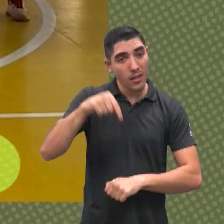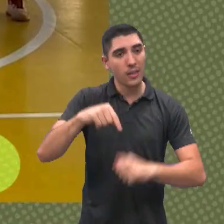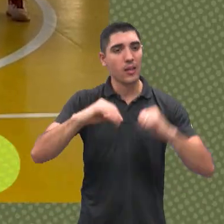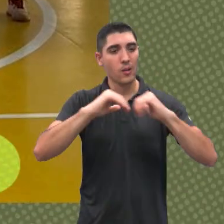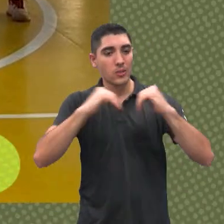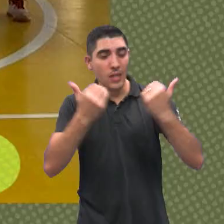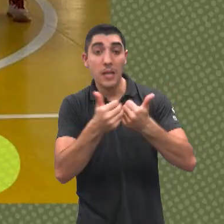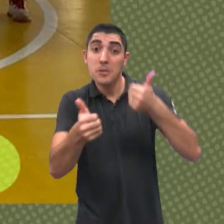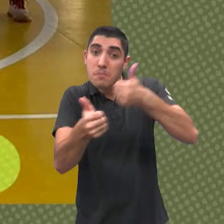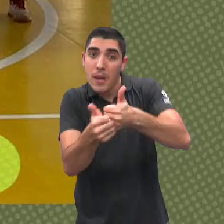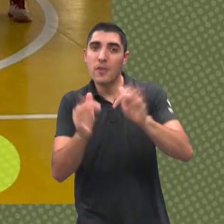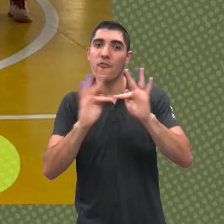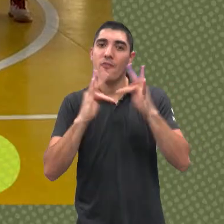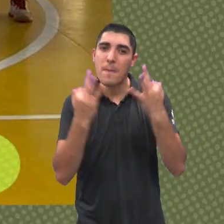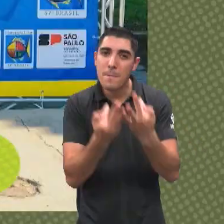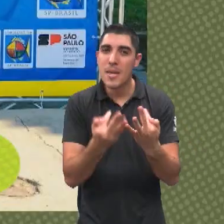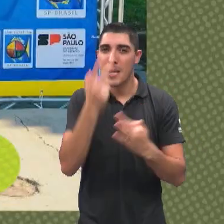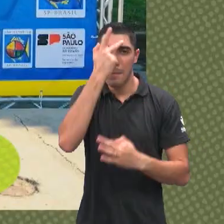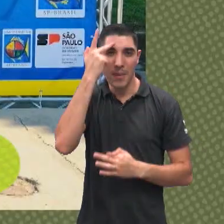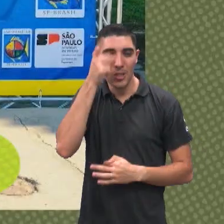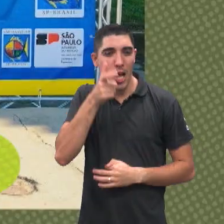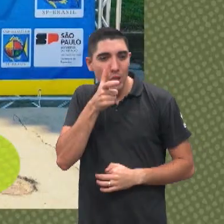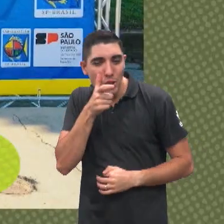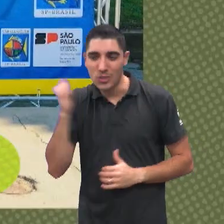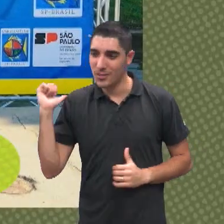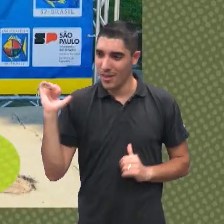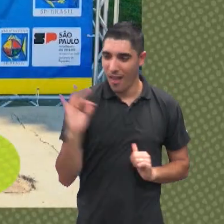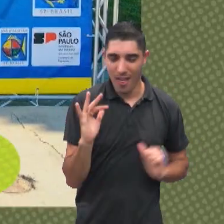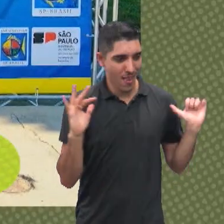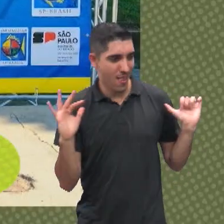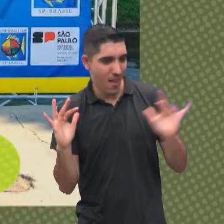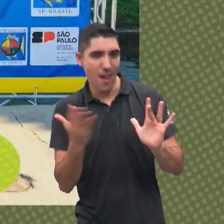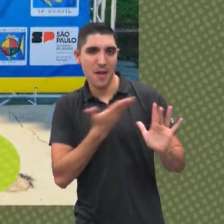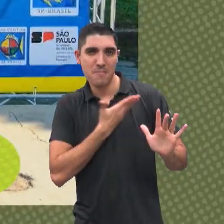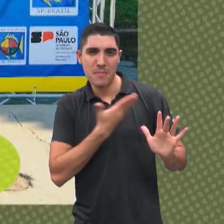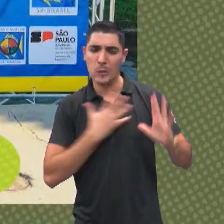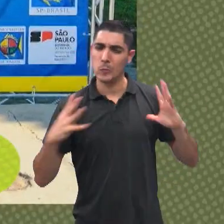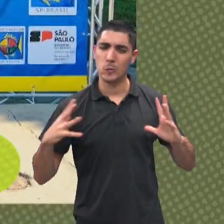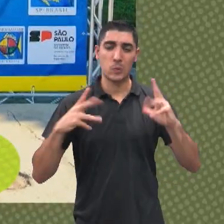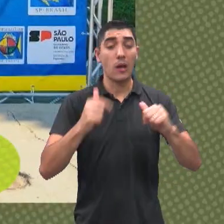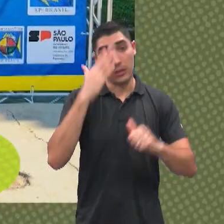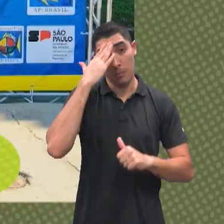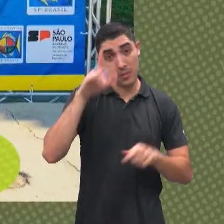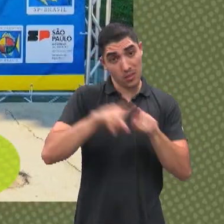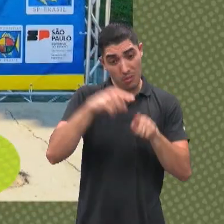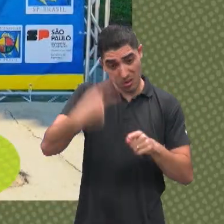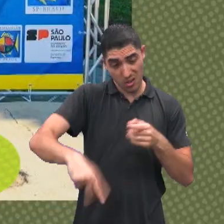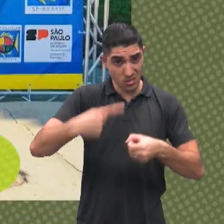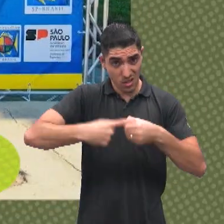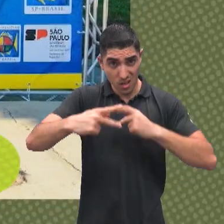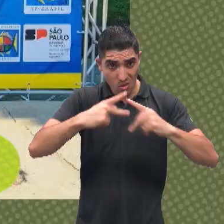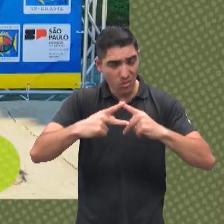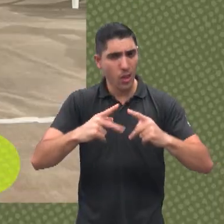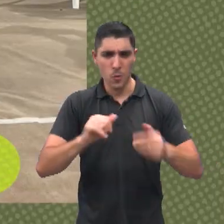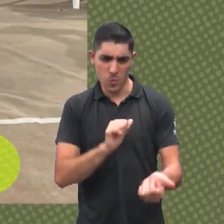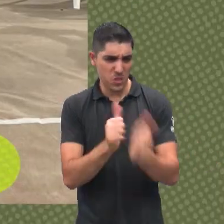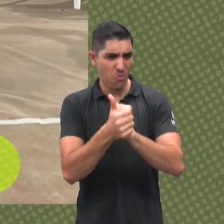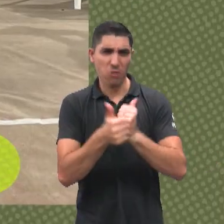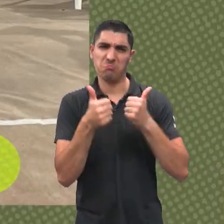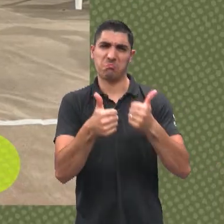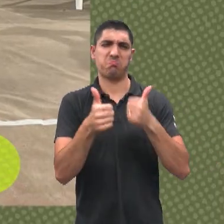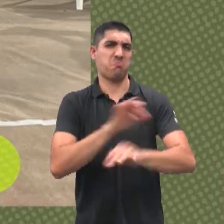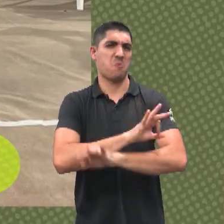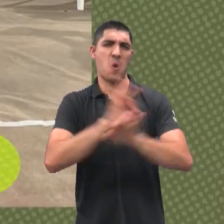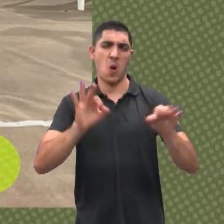Tendo a presença daqueles que estão mais próximos, coisa e tal. E sabemos que o município é um município pujante, que respira o esporte. Então a gente tem